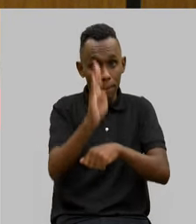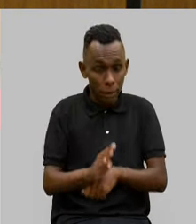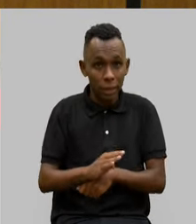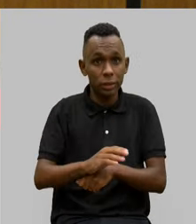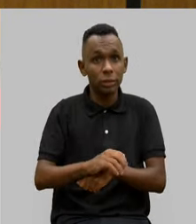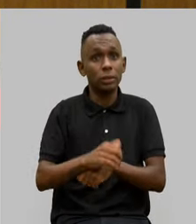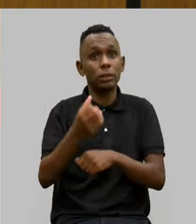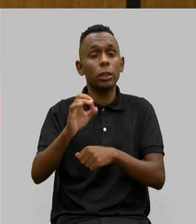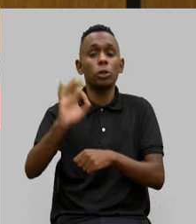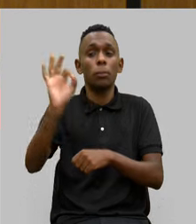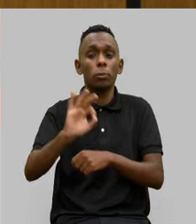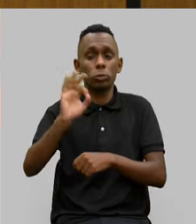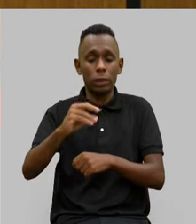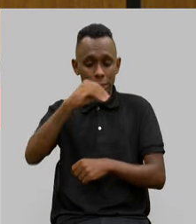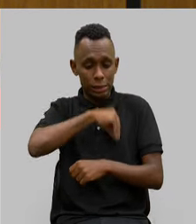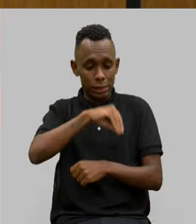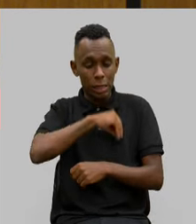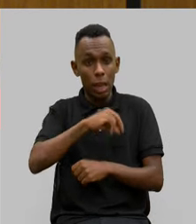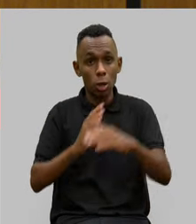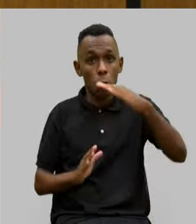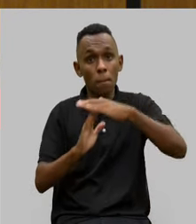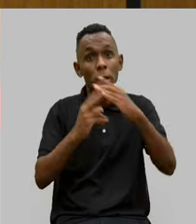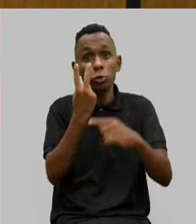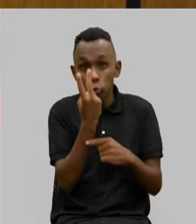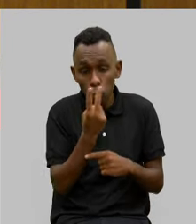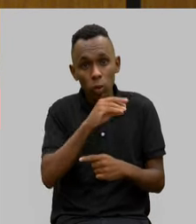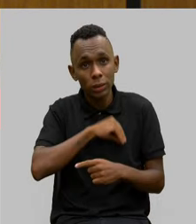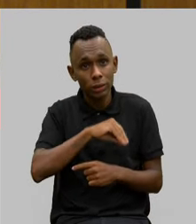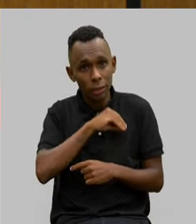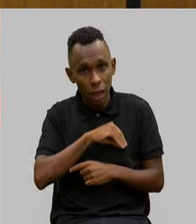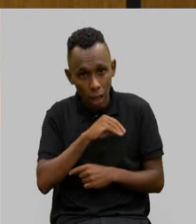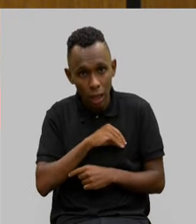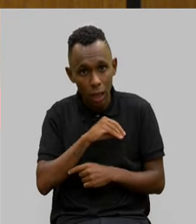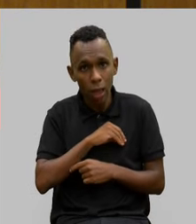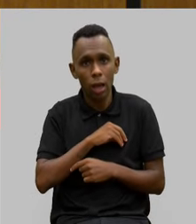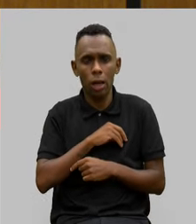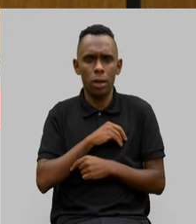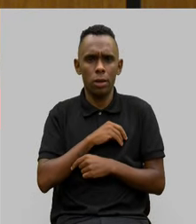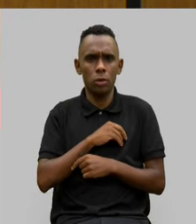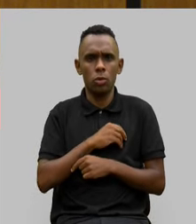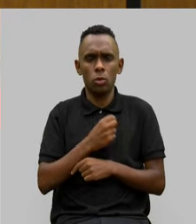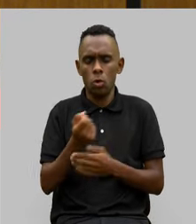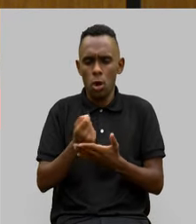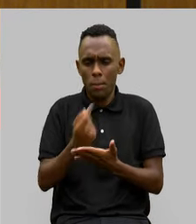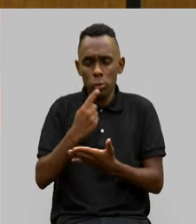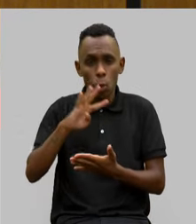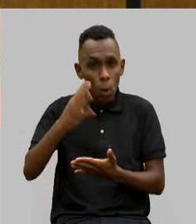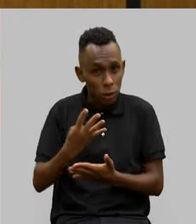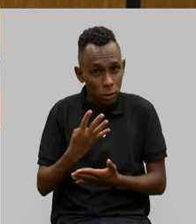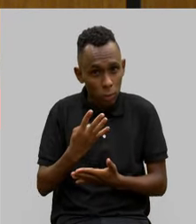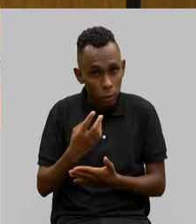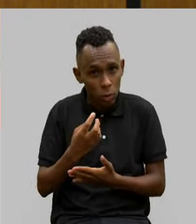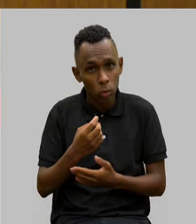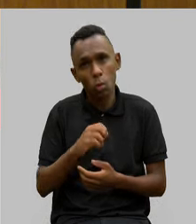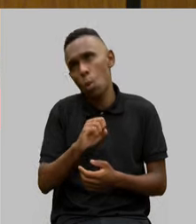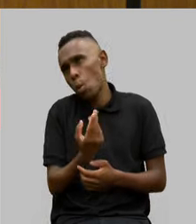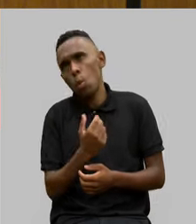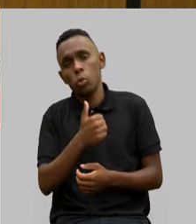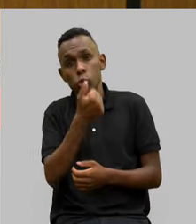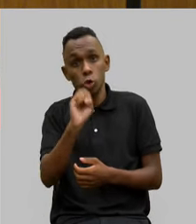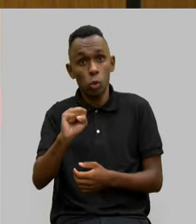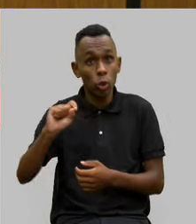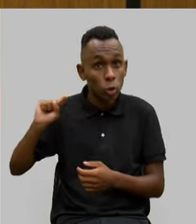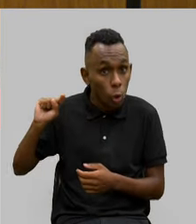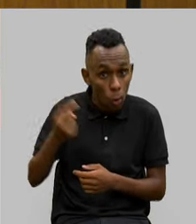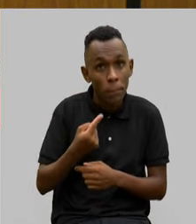pessoas ganham no máximo até dois salários mínimos custear um medicamento de R 4.300 ou então de R 18.000 Como é o que eu vi